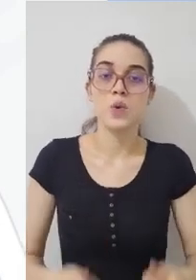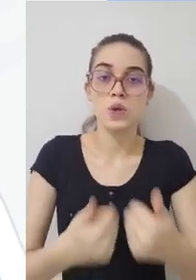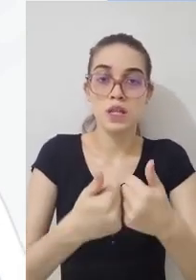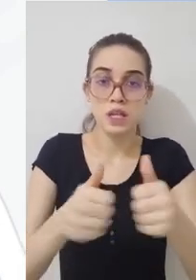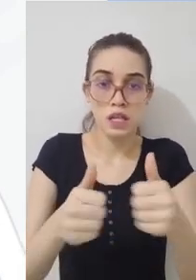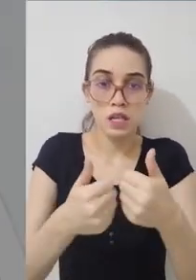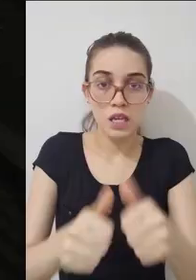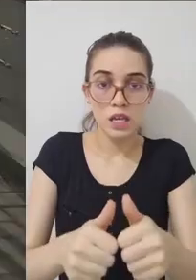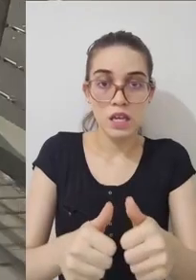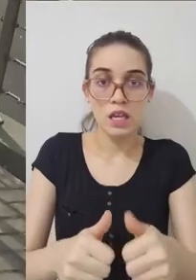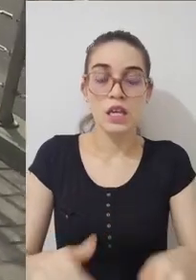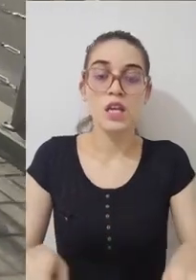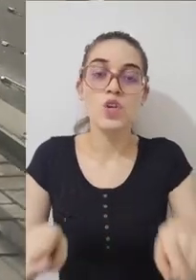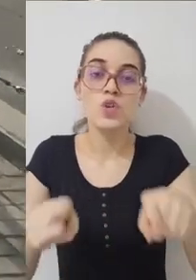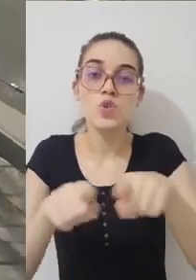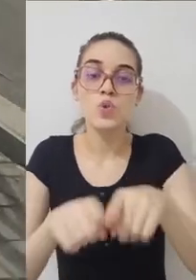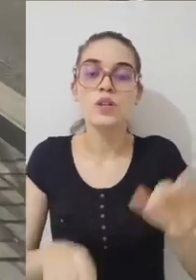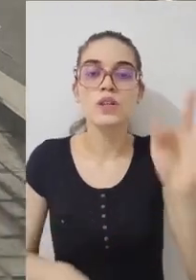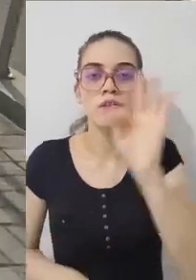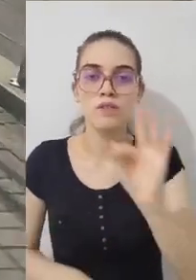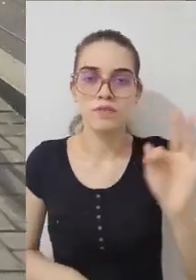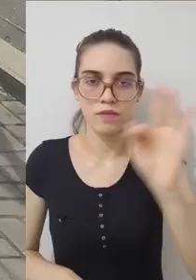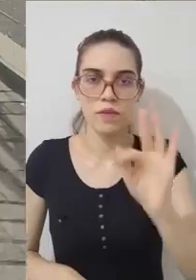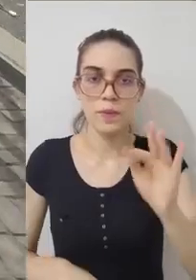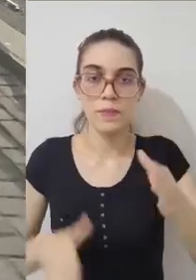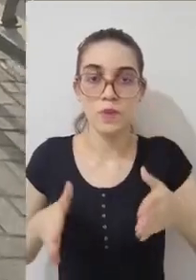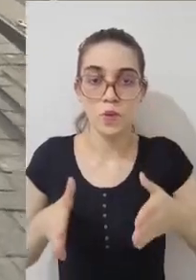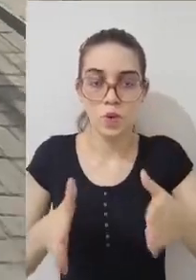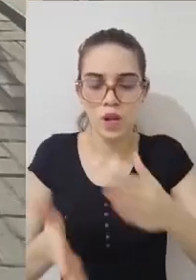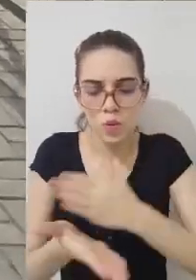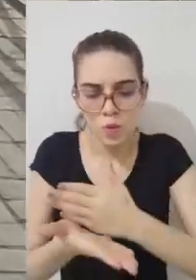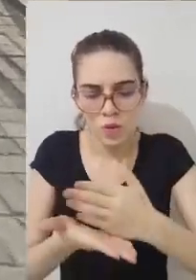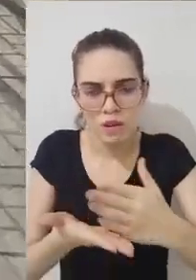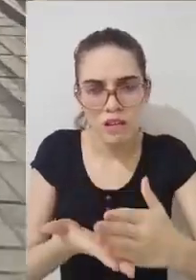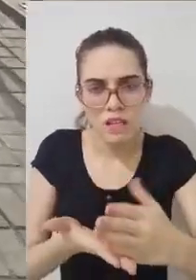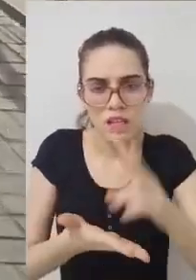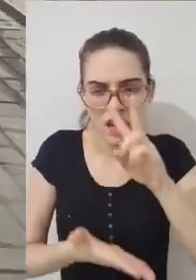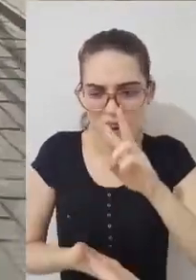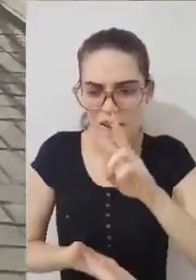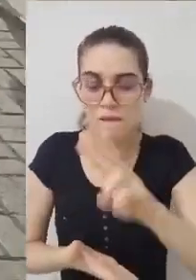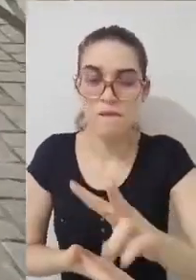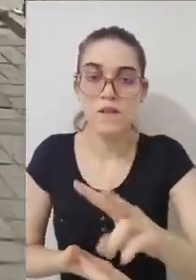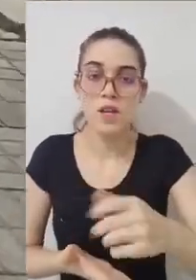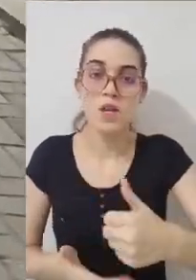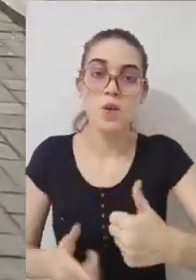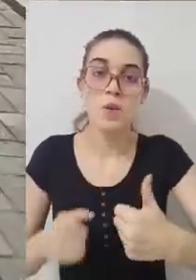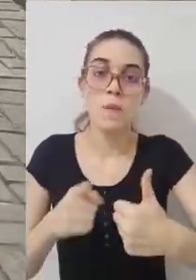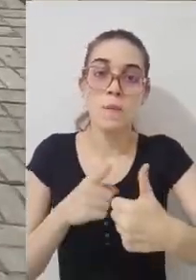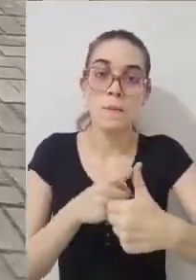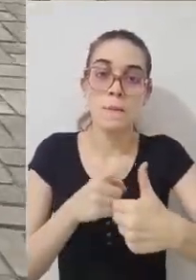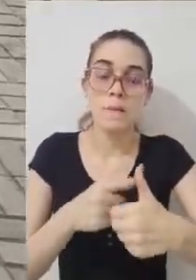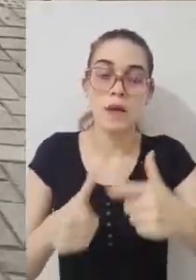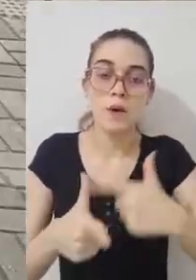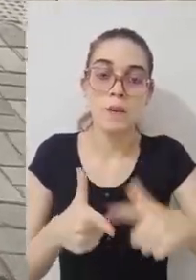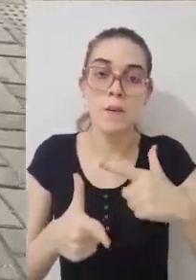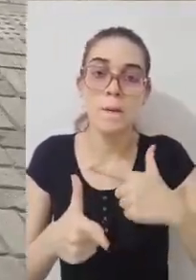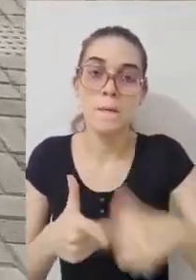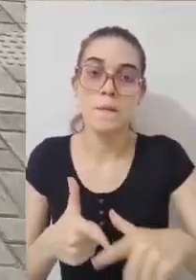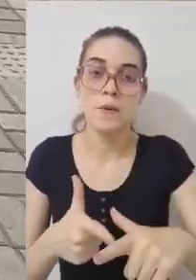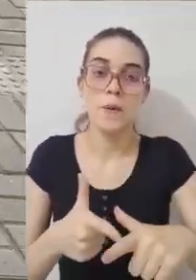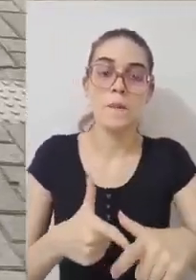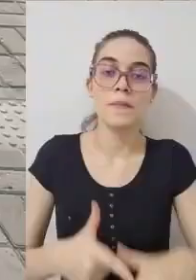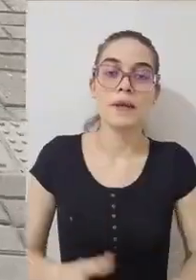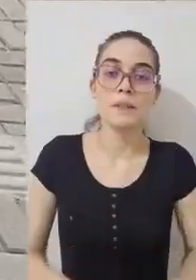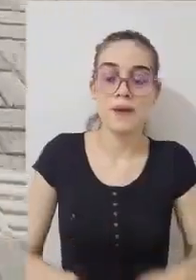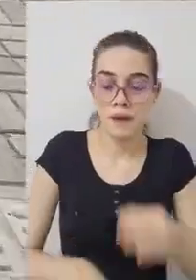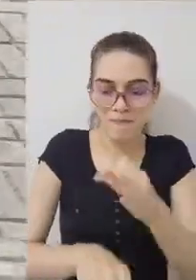Recife. Ao iniciarmos o percurso, nos deparamos com os primeiros obstáculos: a falta de pisos táteis na calçada e a ausência de sinal